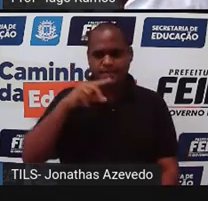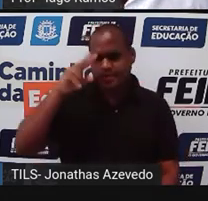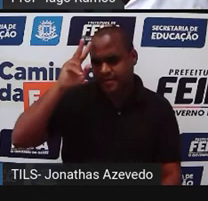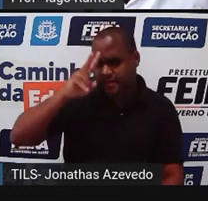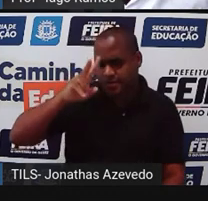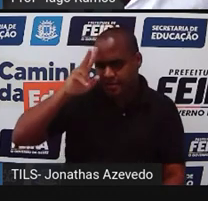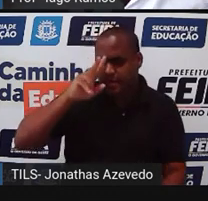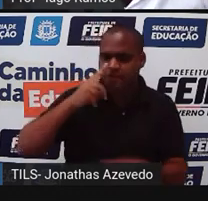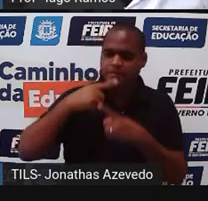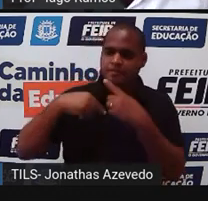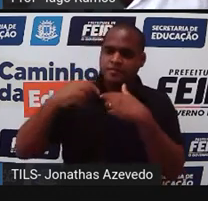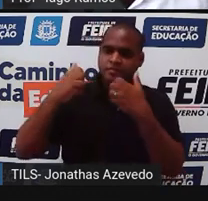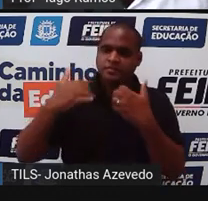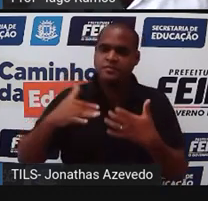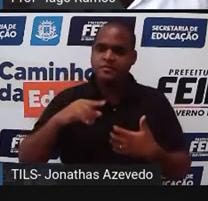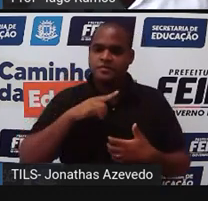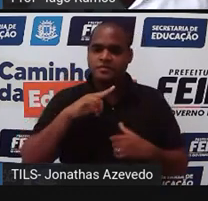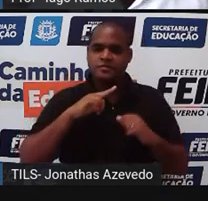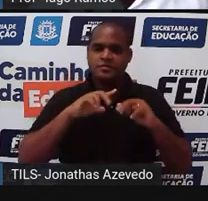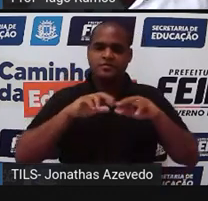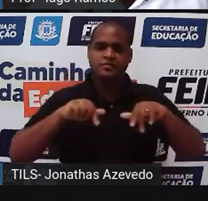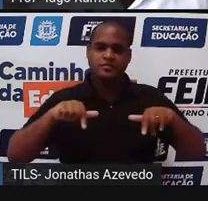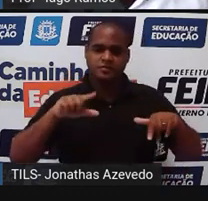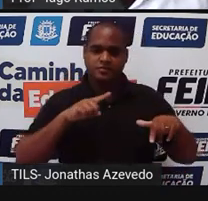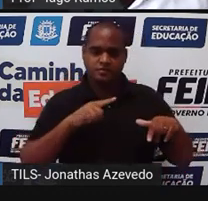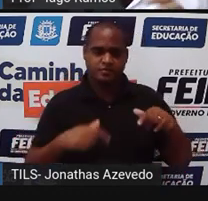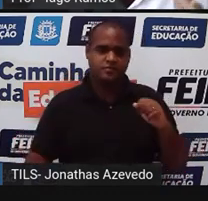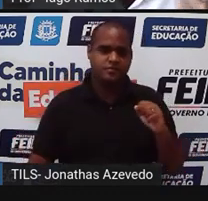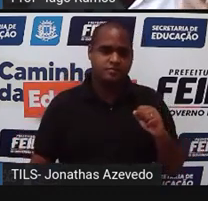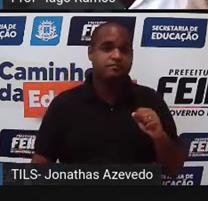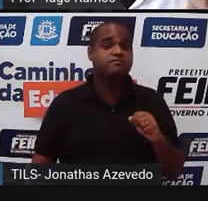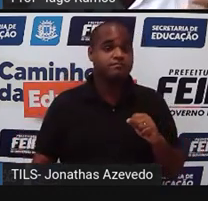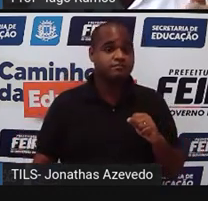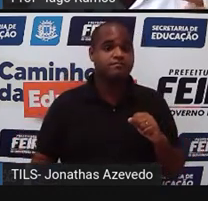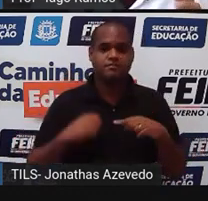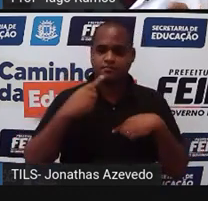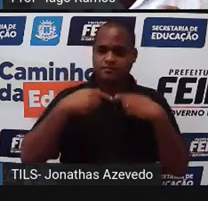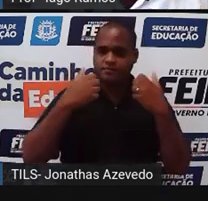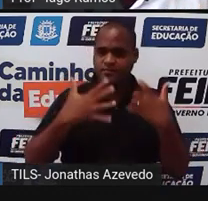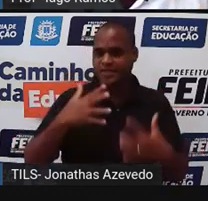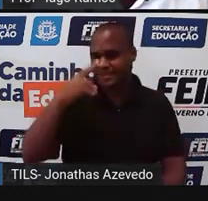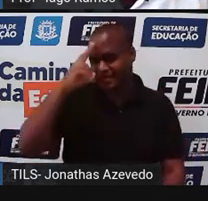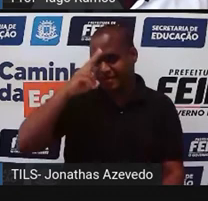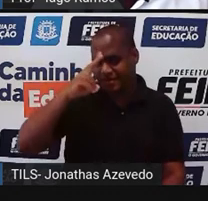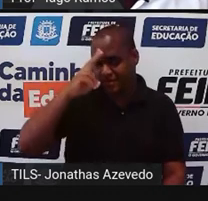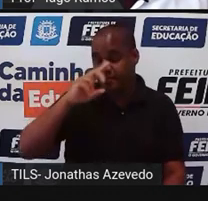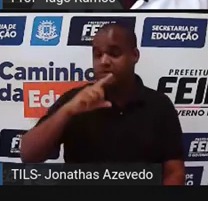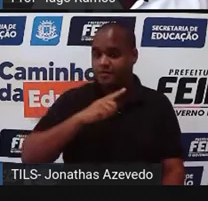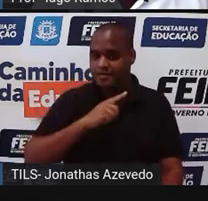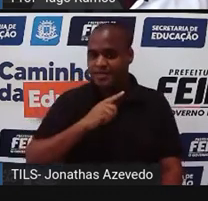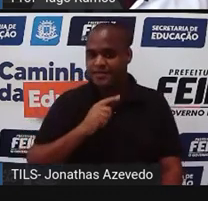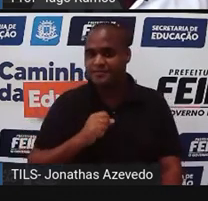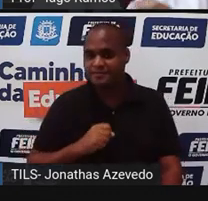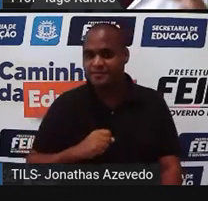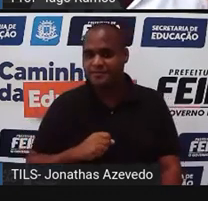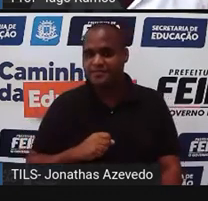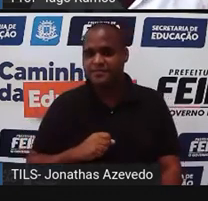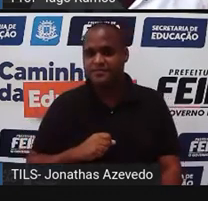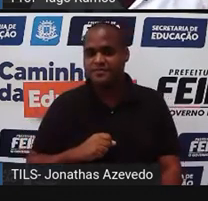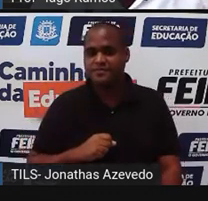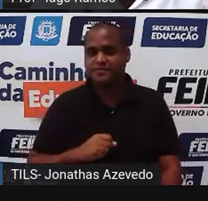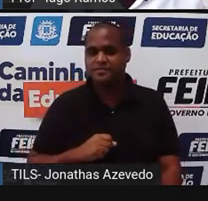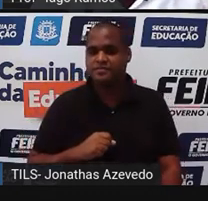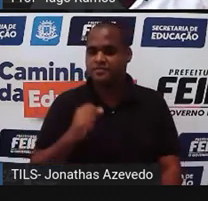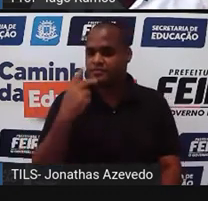lembranças de momentos dessa aula Oi e aí nessas lembranças e